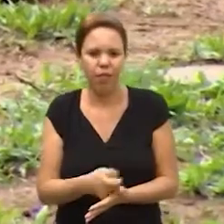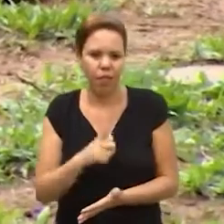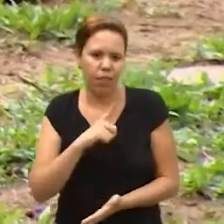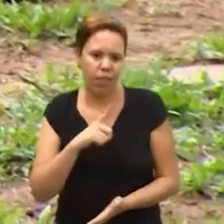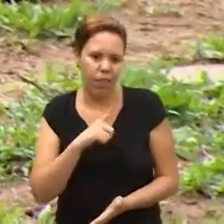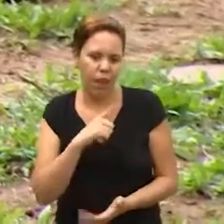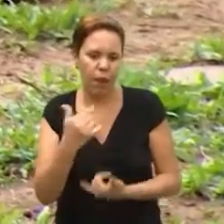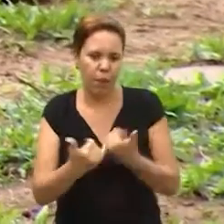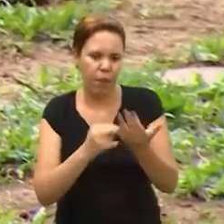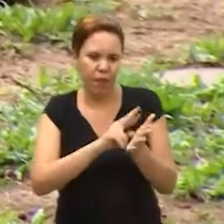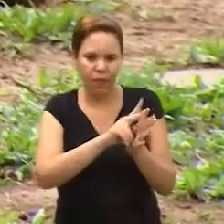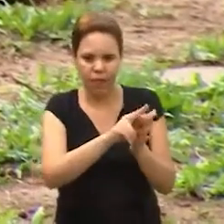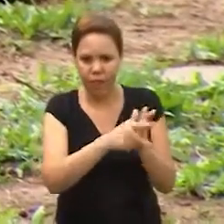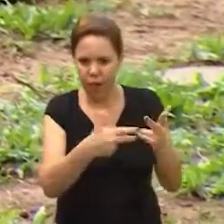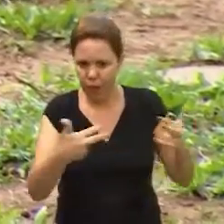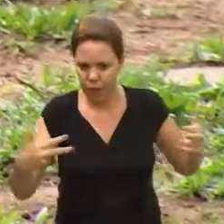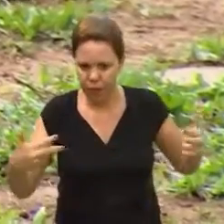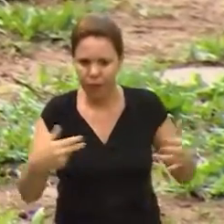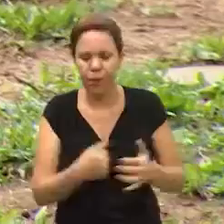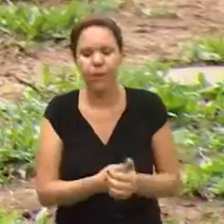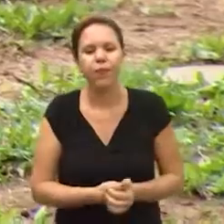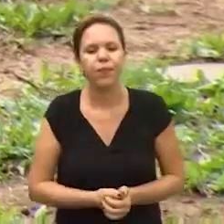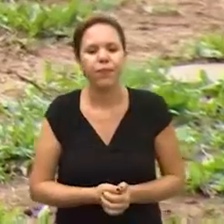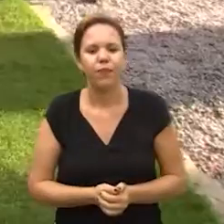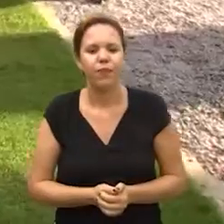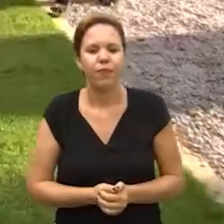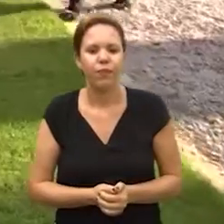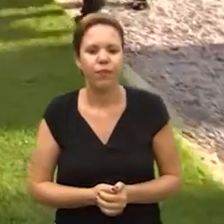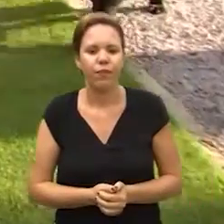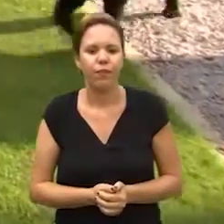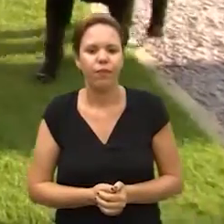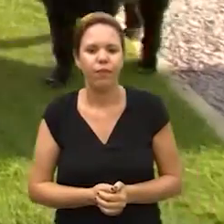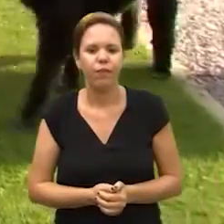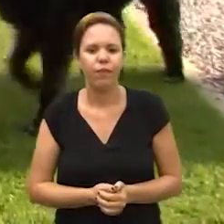Tem brinquedos de todos os tipos.